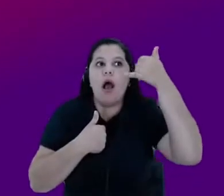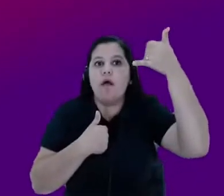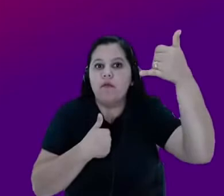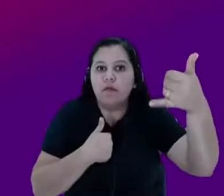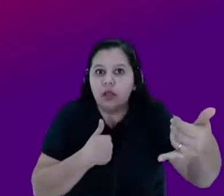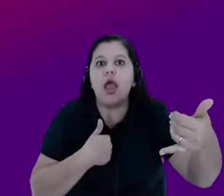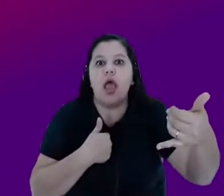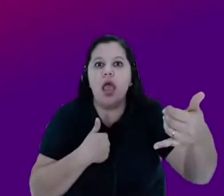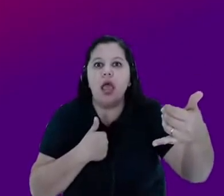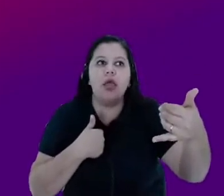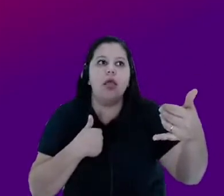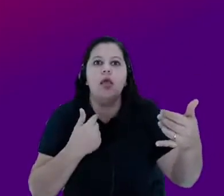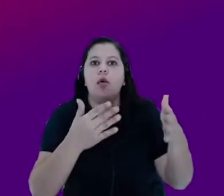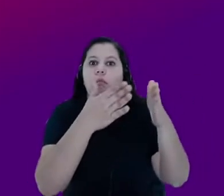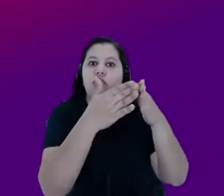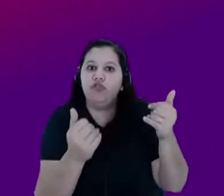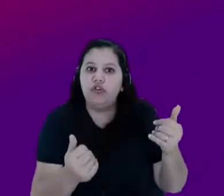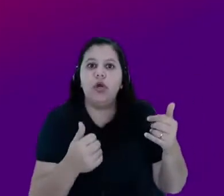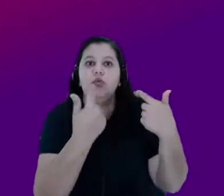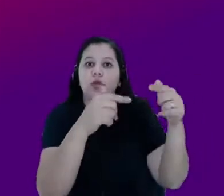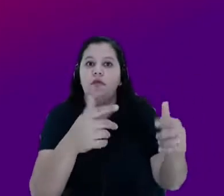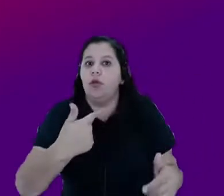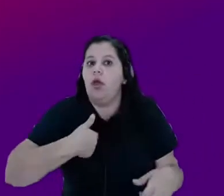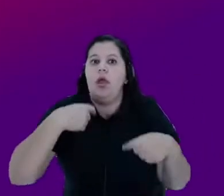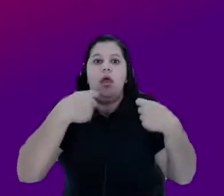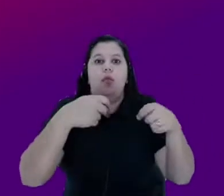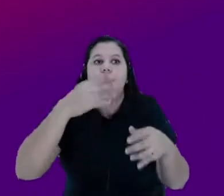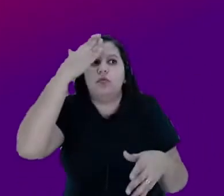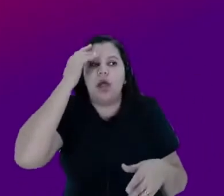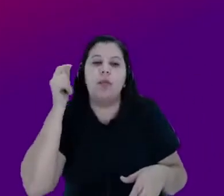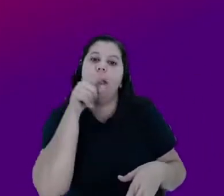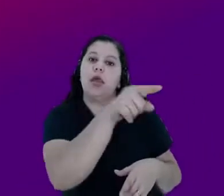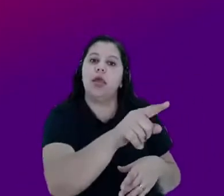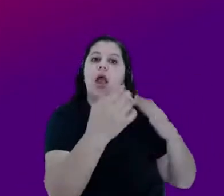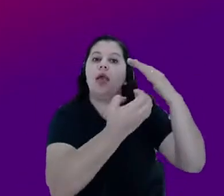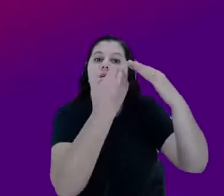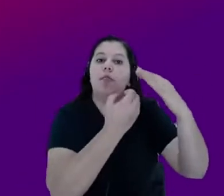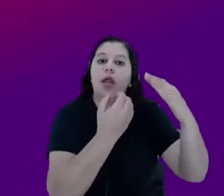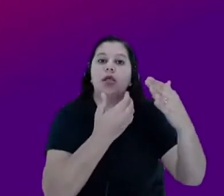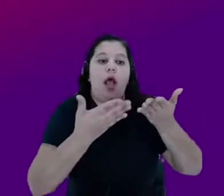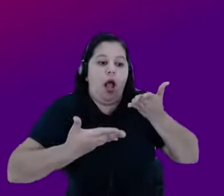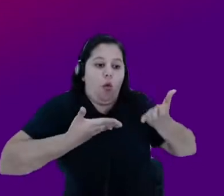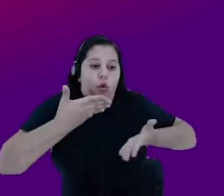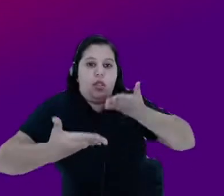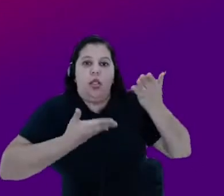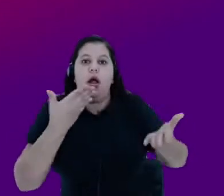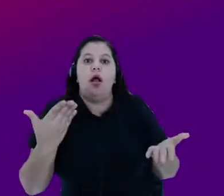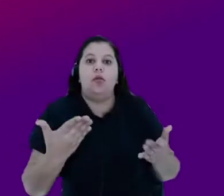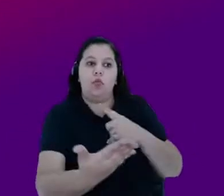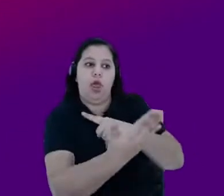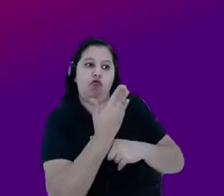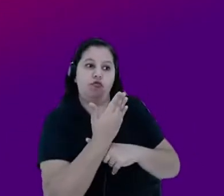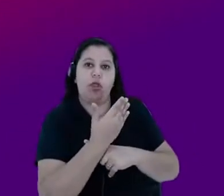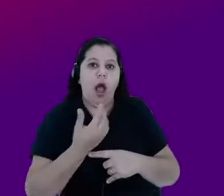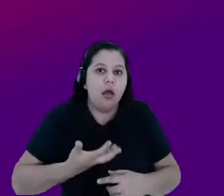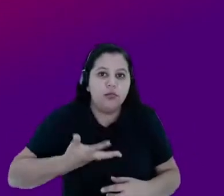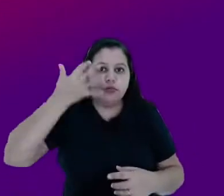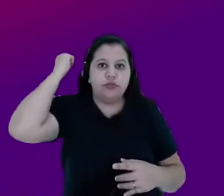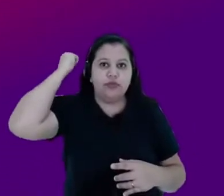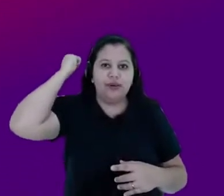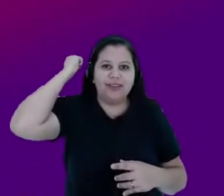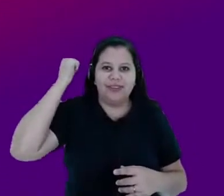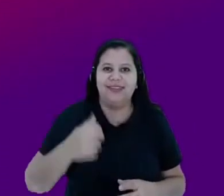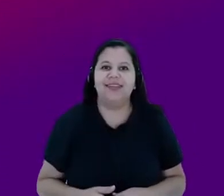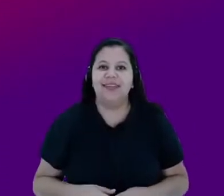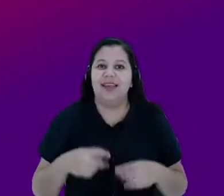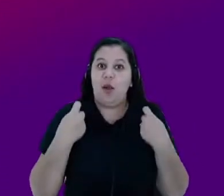algum sinistro, eu preciso saber que a seguradora está cuidando do meu caso e precisa ser fácil, precisa ser ágil. Eu preciso conseguir acompanhar, até mesmo fazer